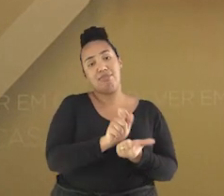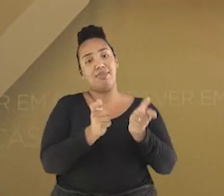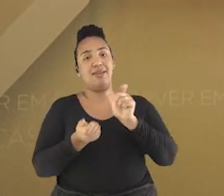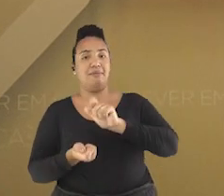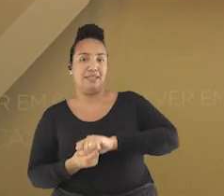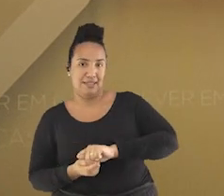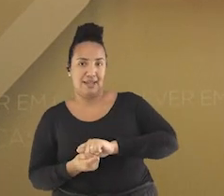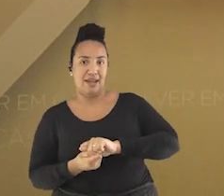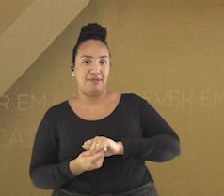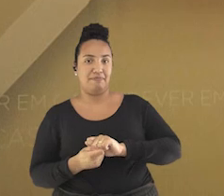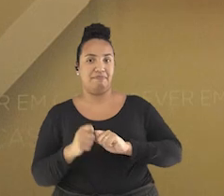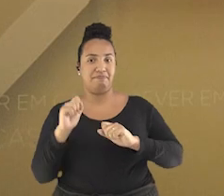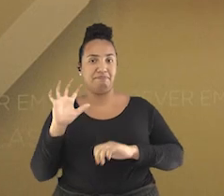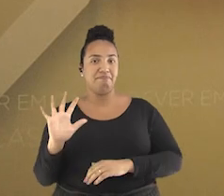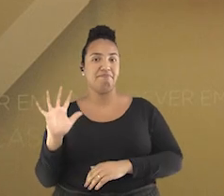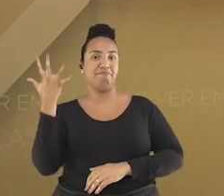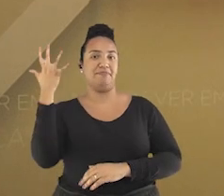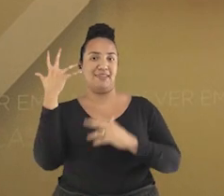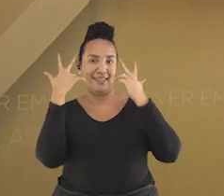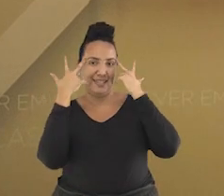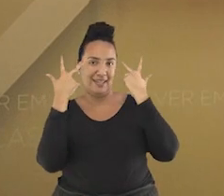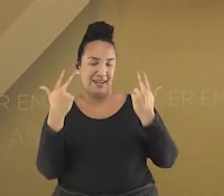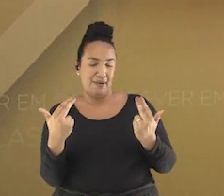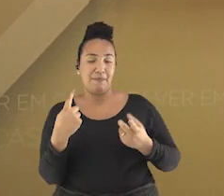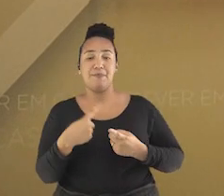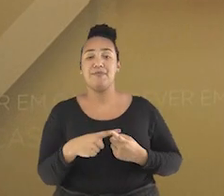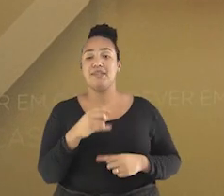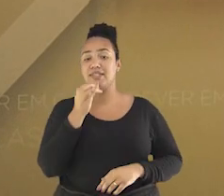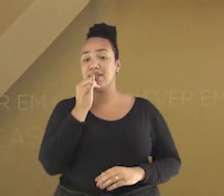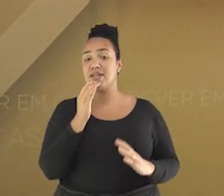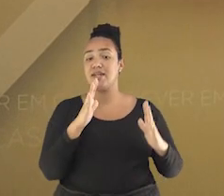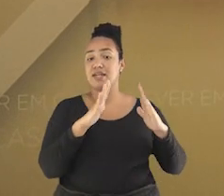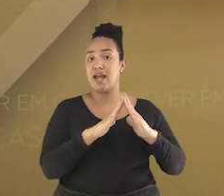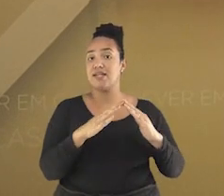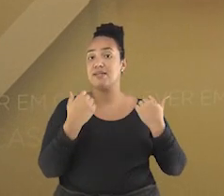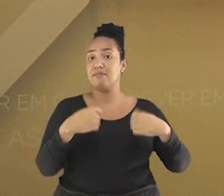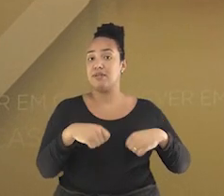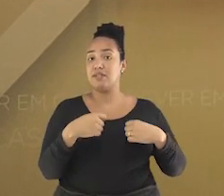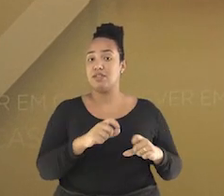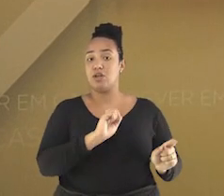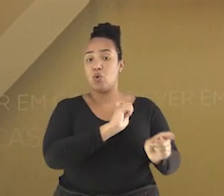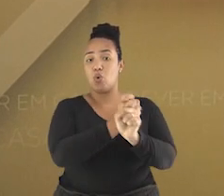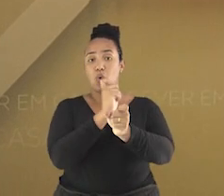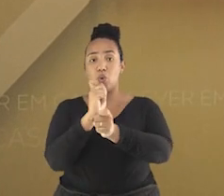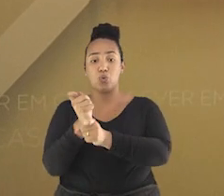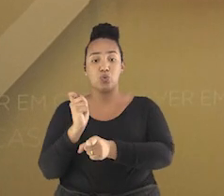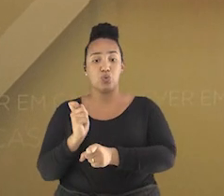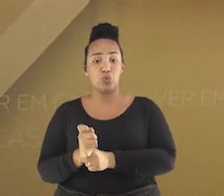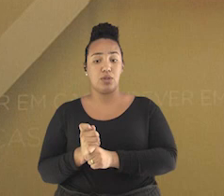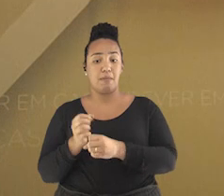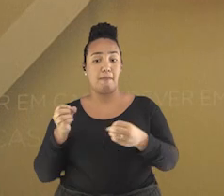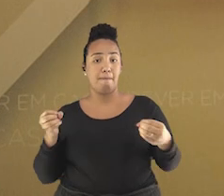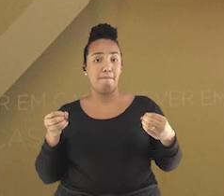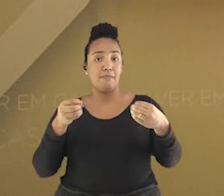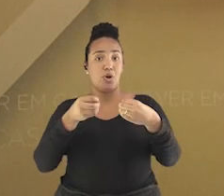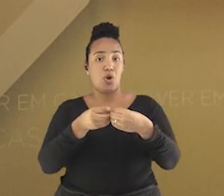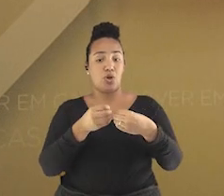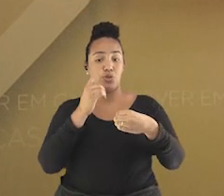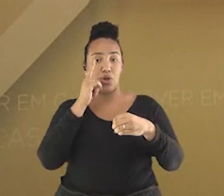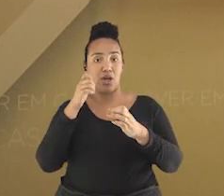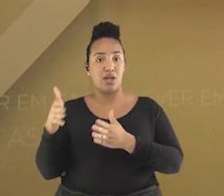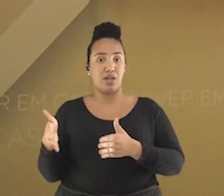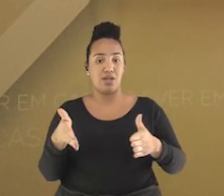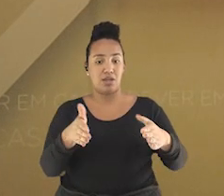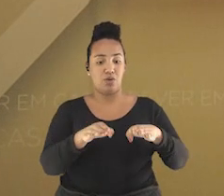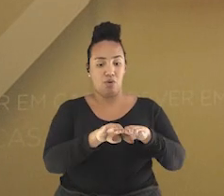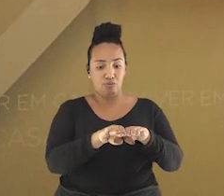adaptar a essas condições naturais, porque as suas moradias, elas são construídas a alguns metros